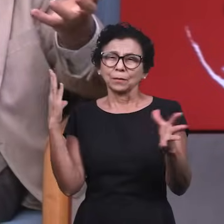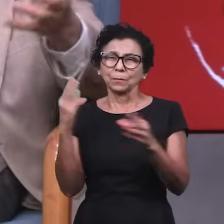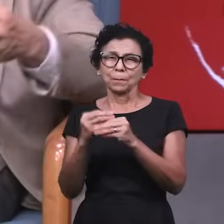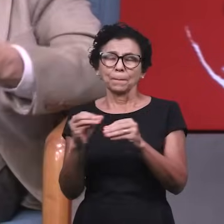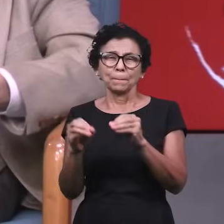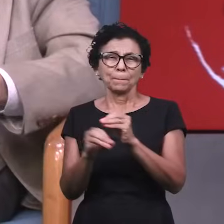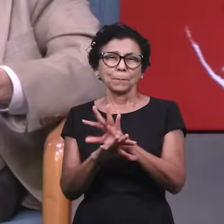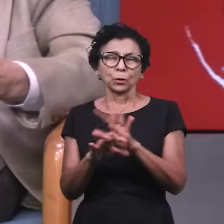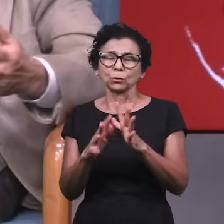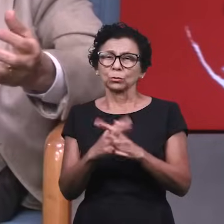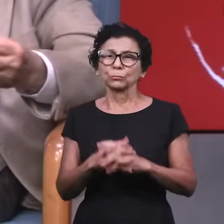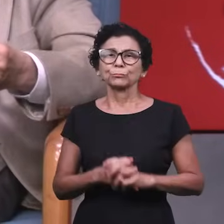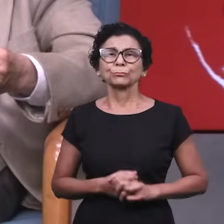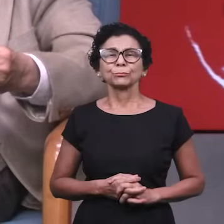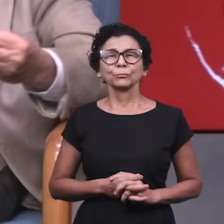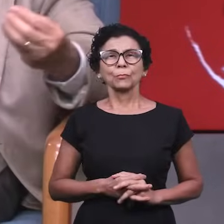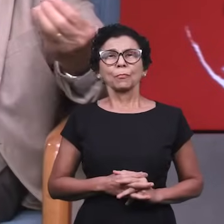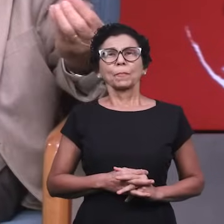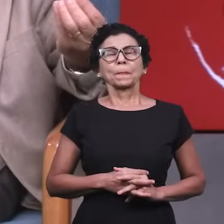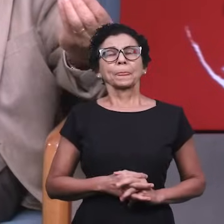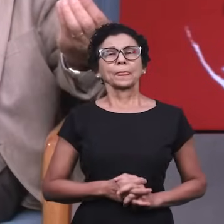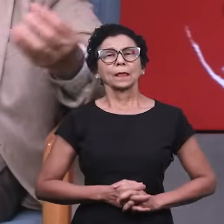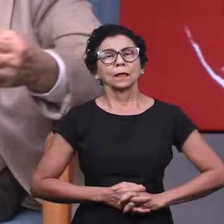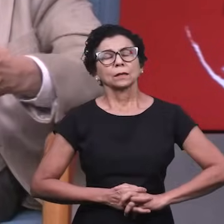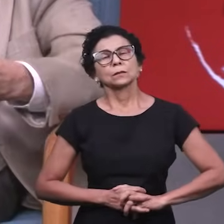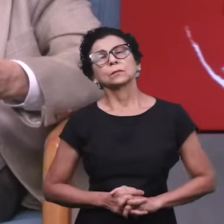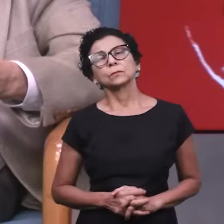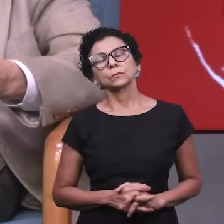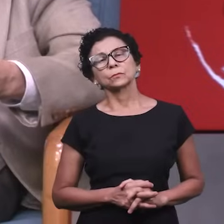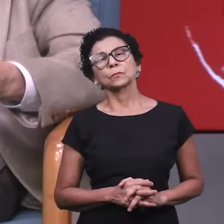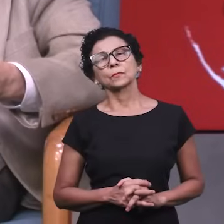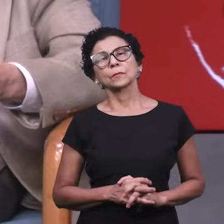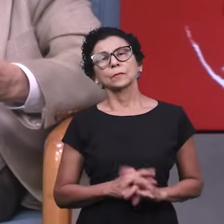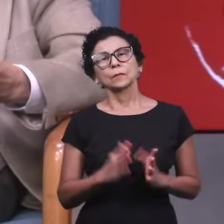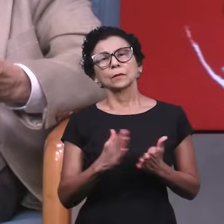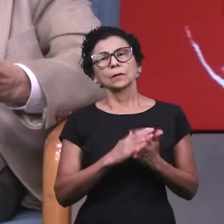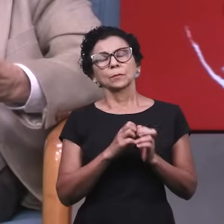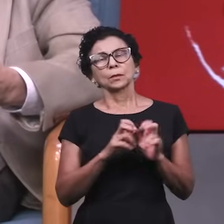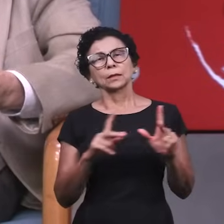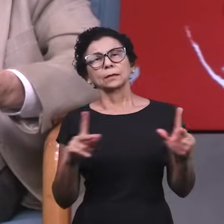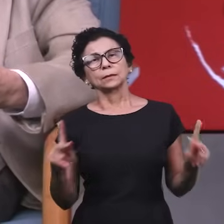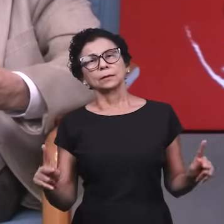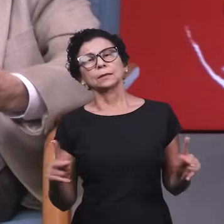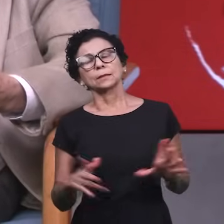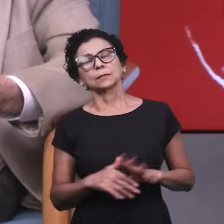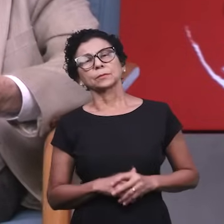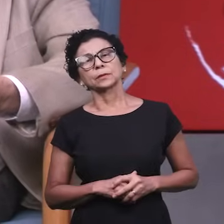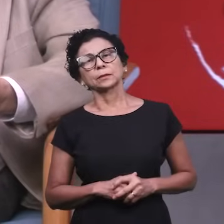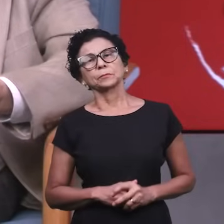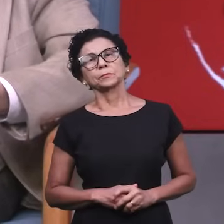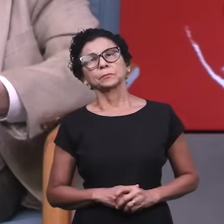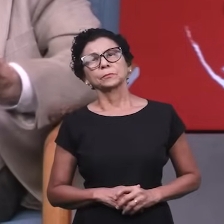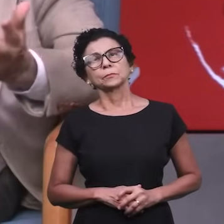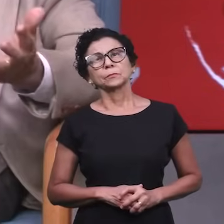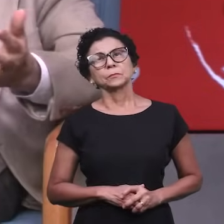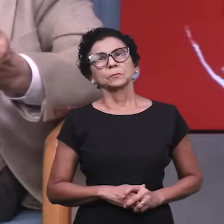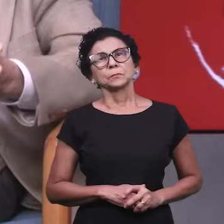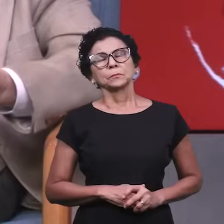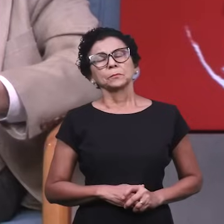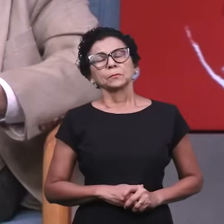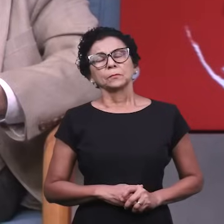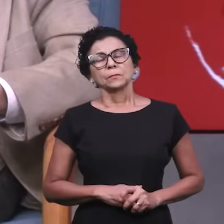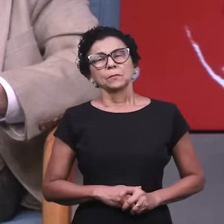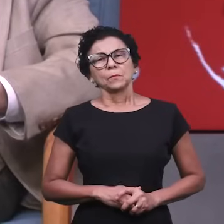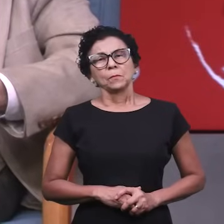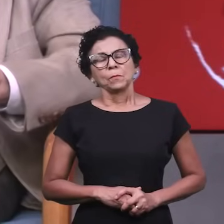que é Apocalipse, quer dizer, é sair da sombra, não é? Como isso é o sentido da palavra, como nós estamos